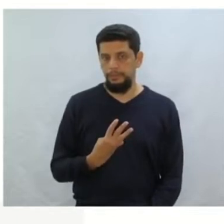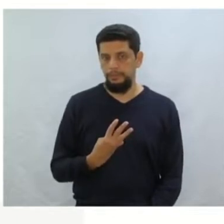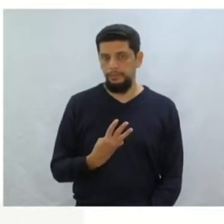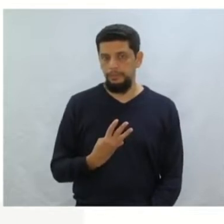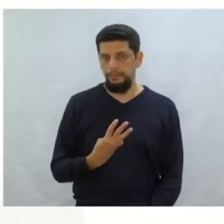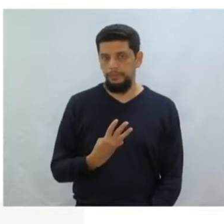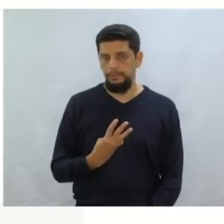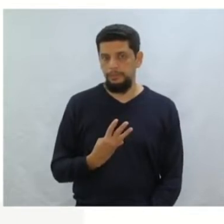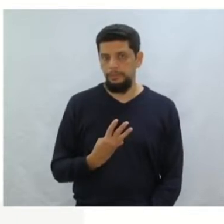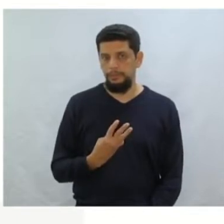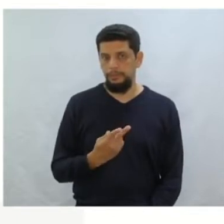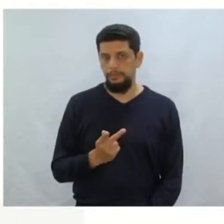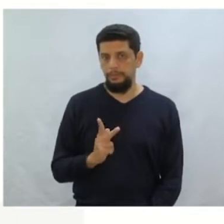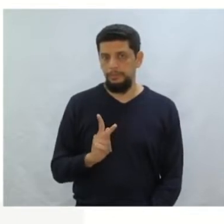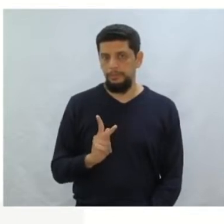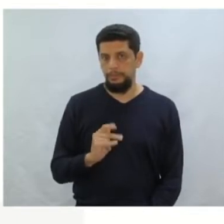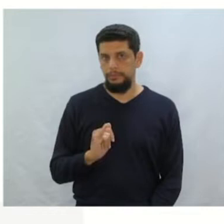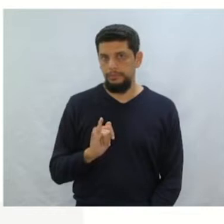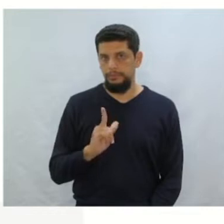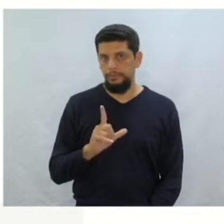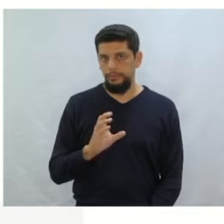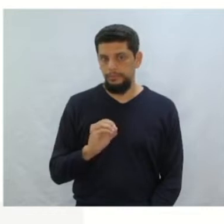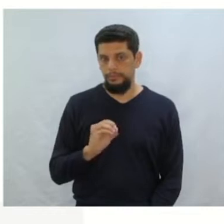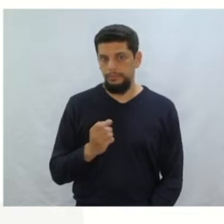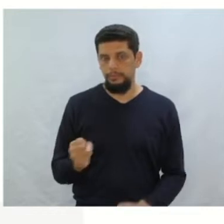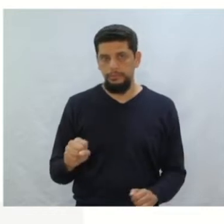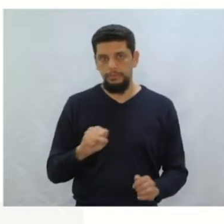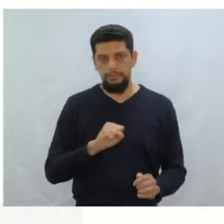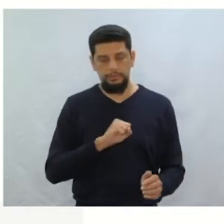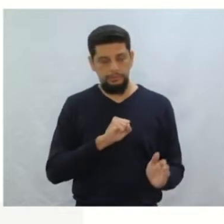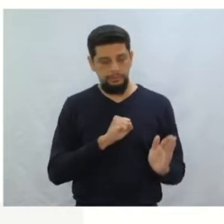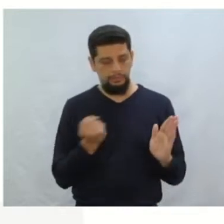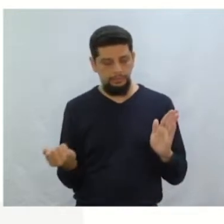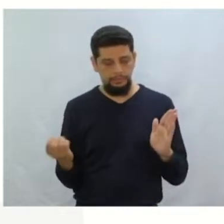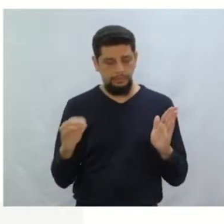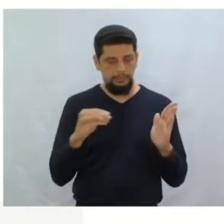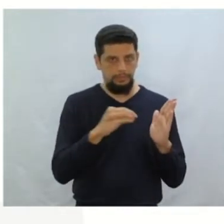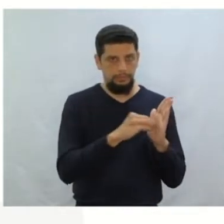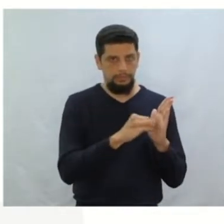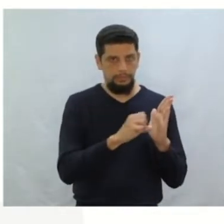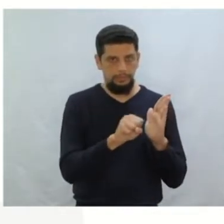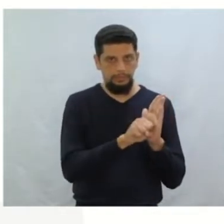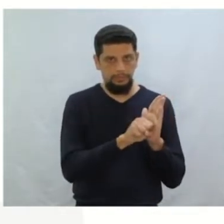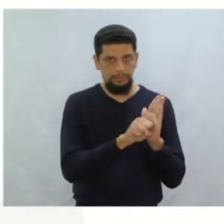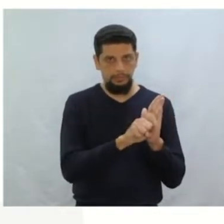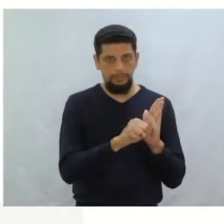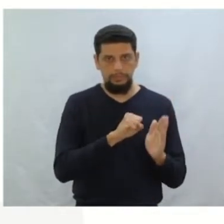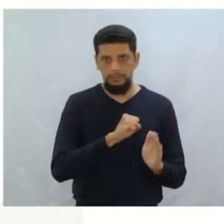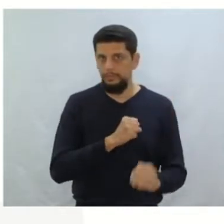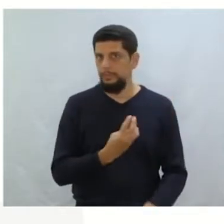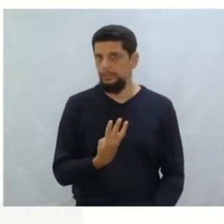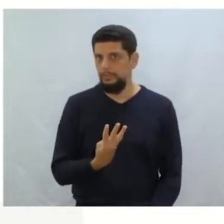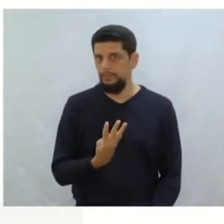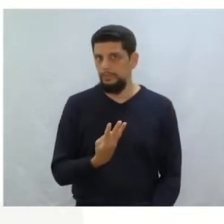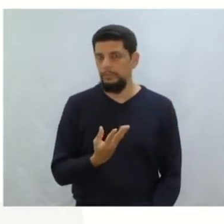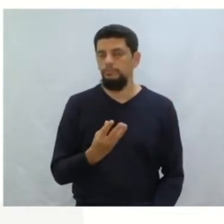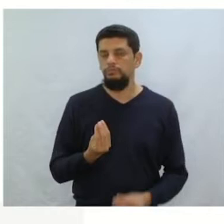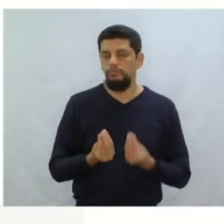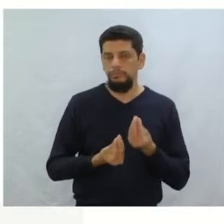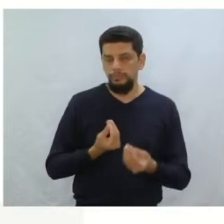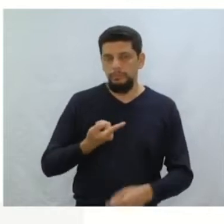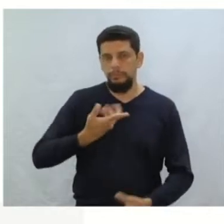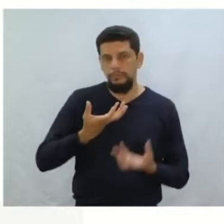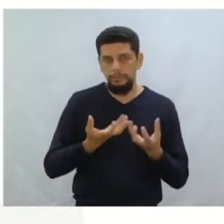3 quilos. Então, vamos colocar aqui o número 3. Como nós queremos